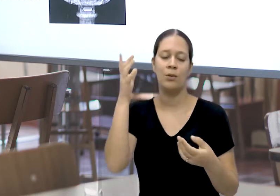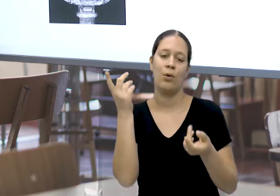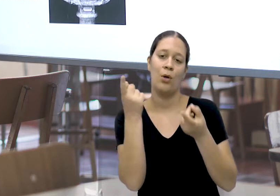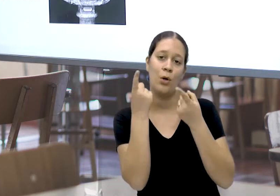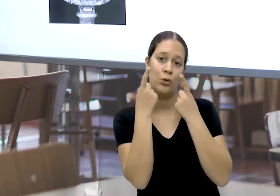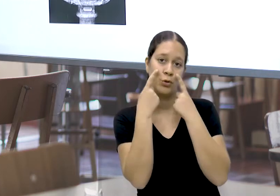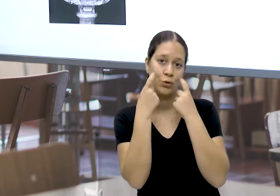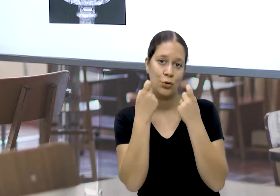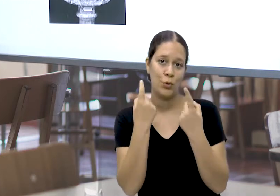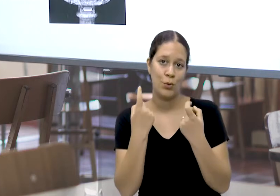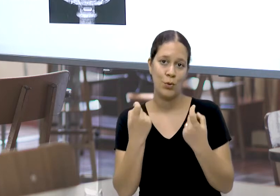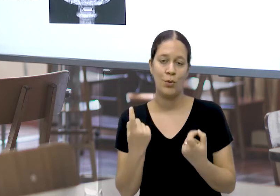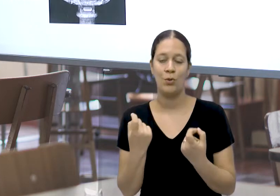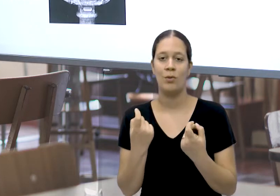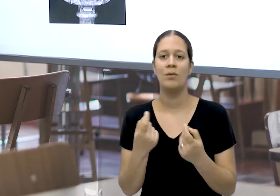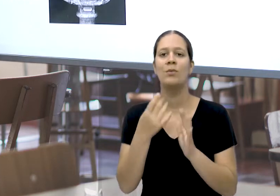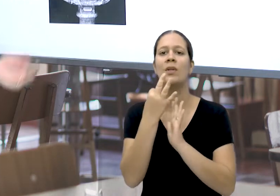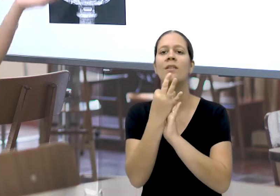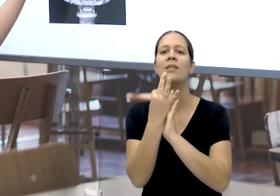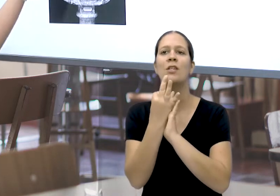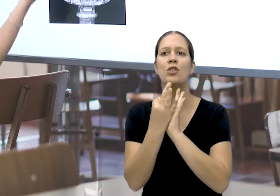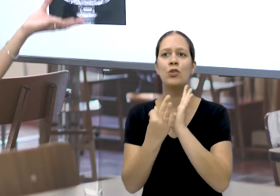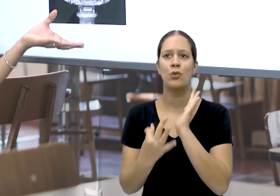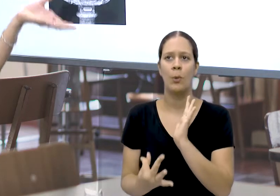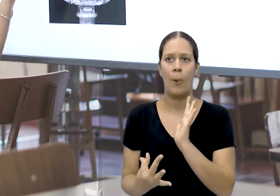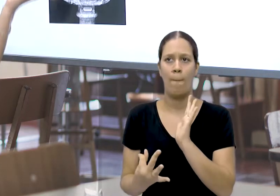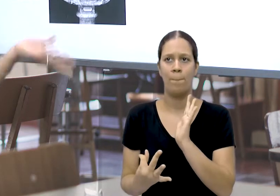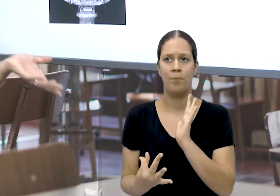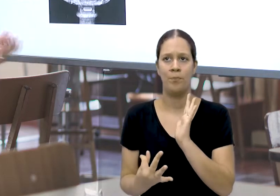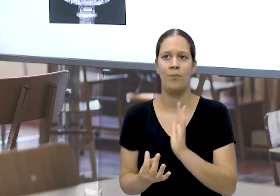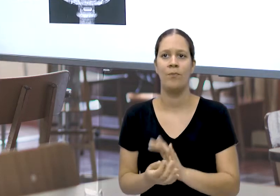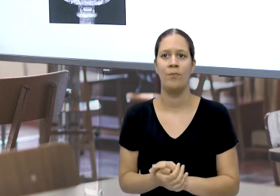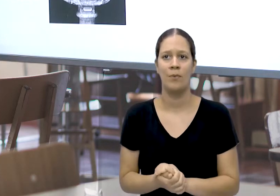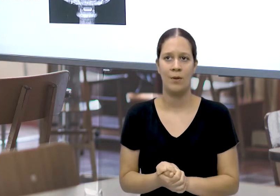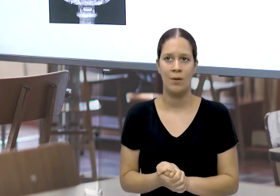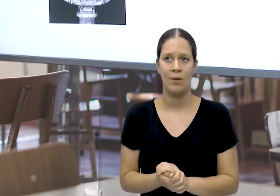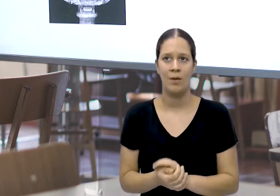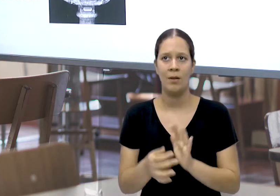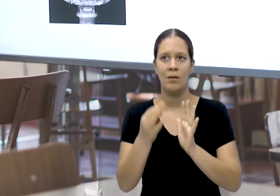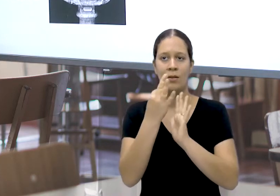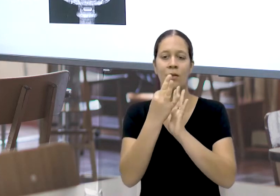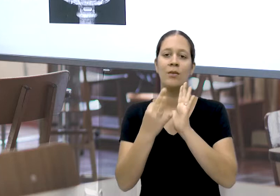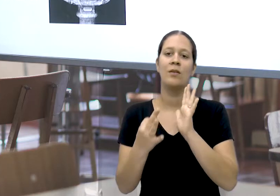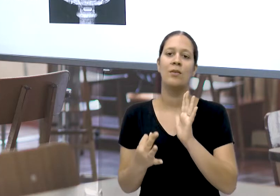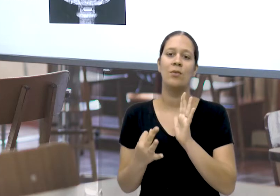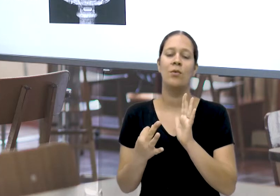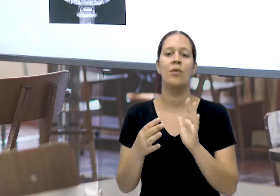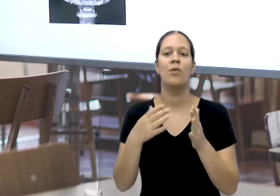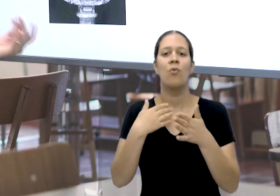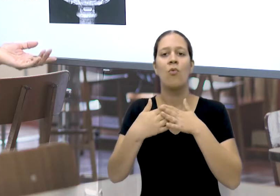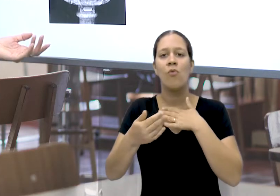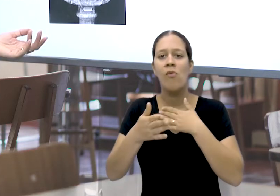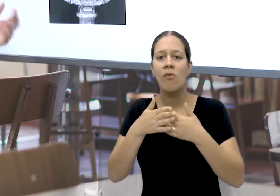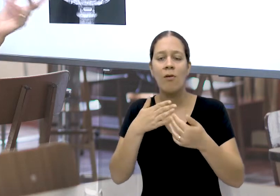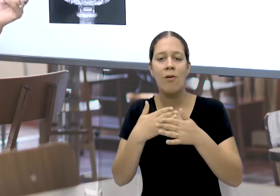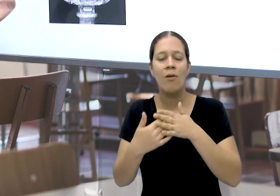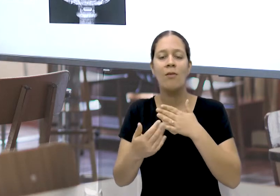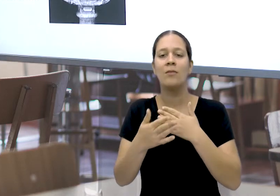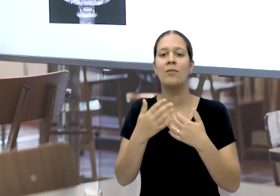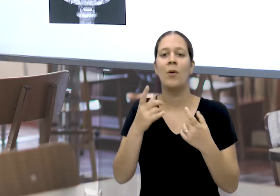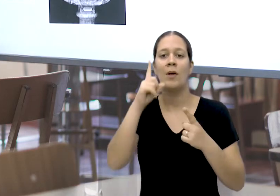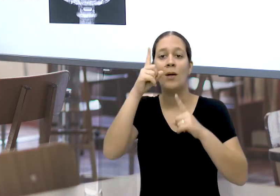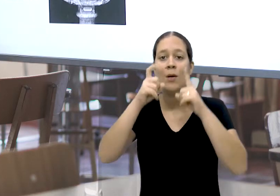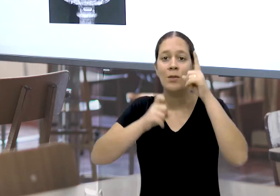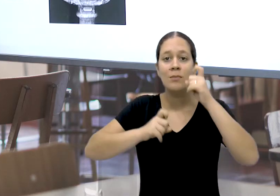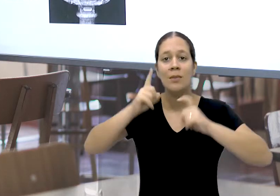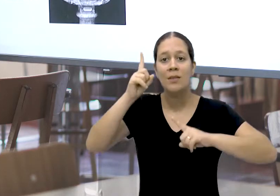por meio do meu texto, um texto oral. Essa imagem, esse busto de Aristóteles é um texto. As pessoas olham e reconhecem,